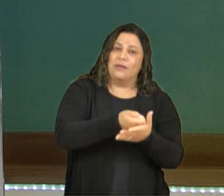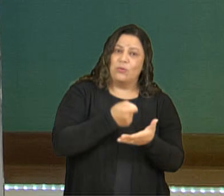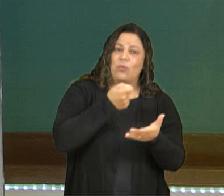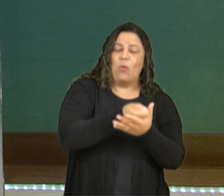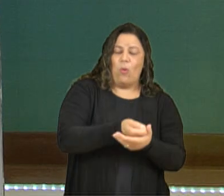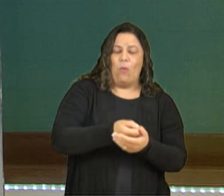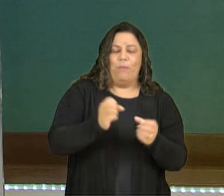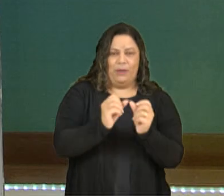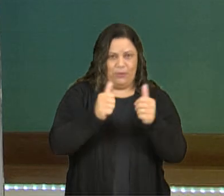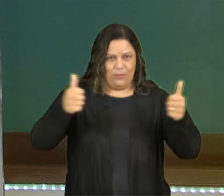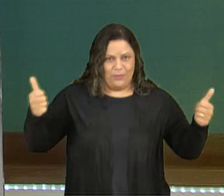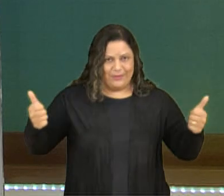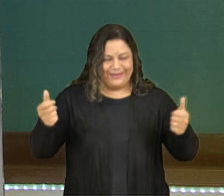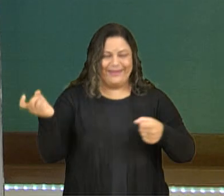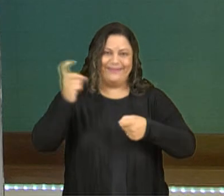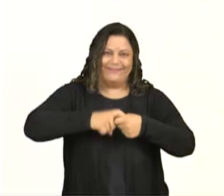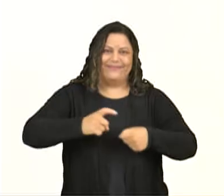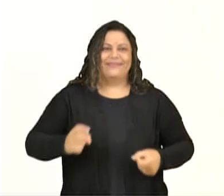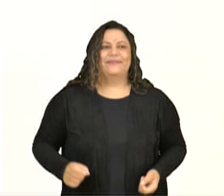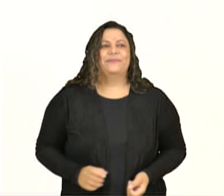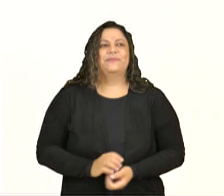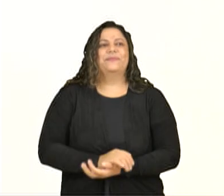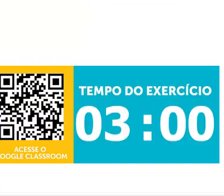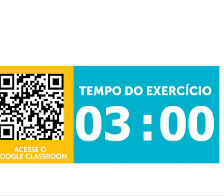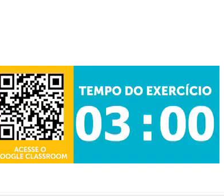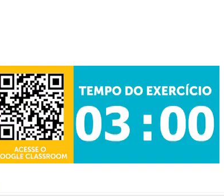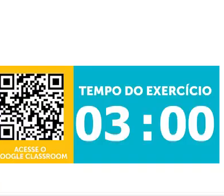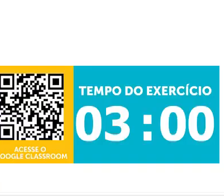blocos, ok? Voltamos já já.